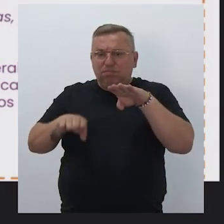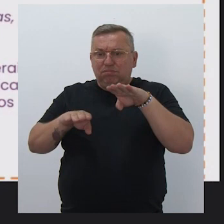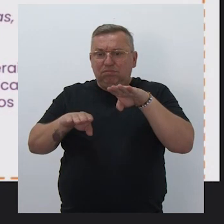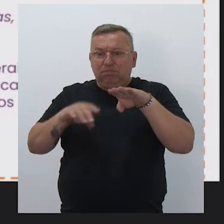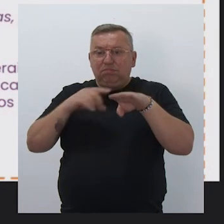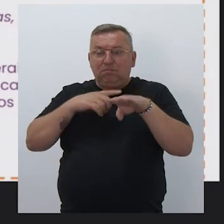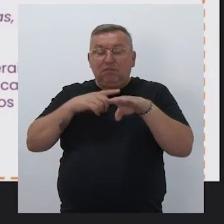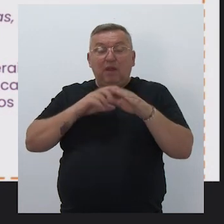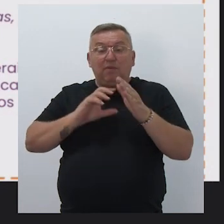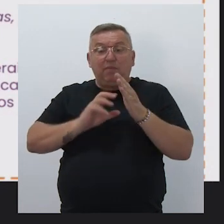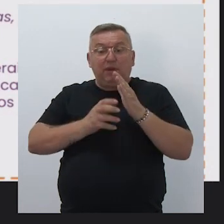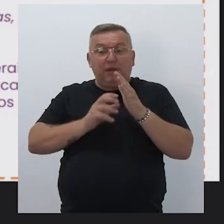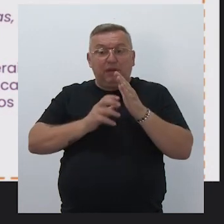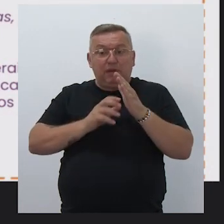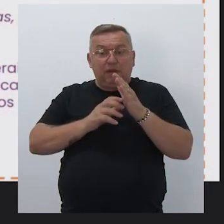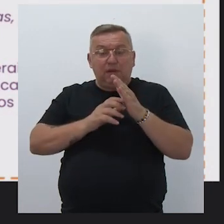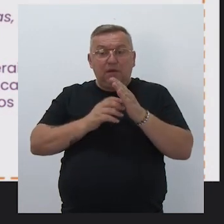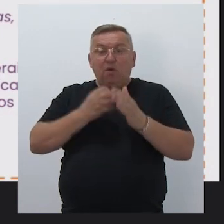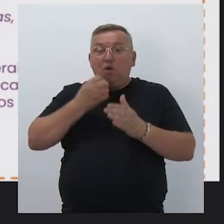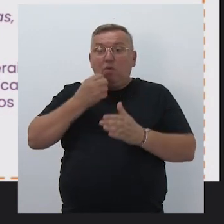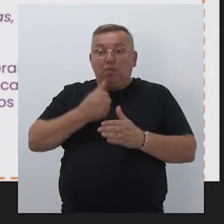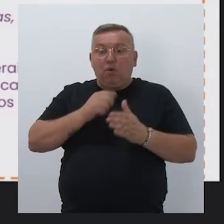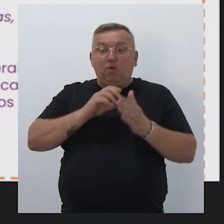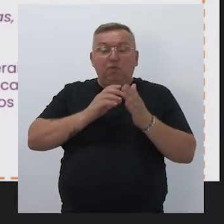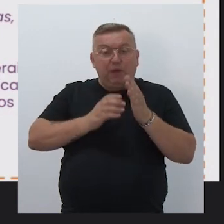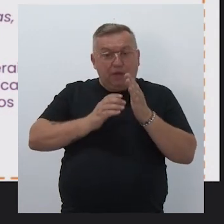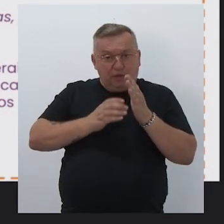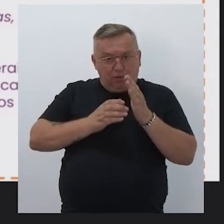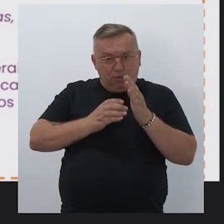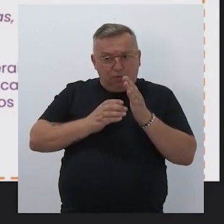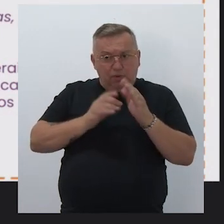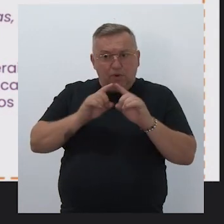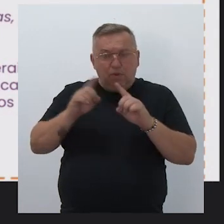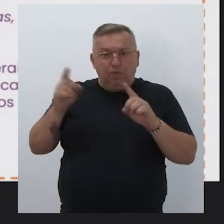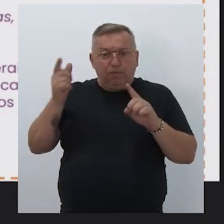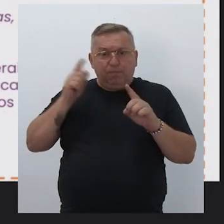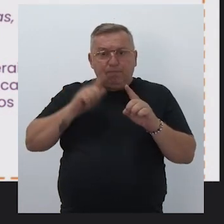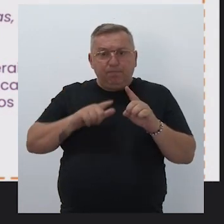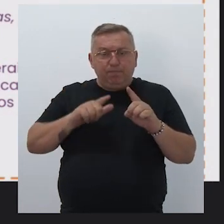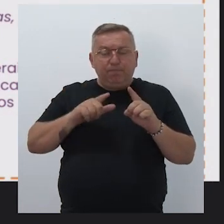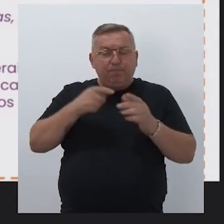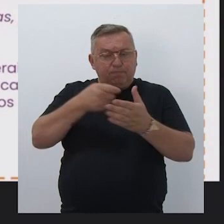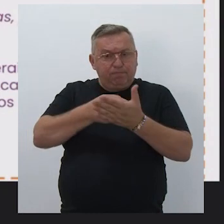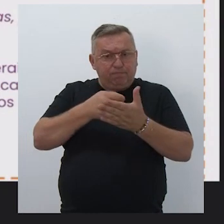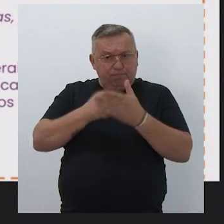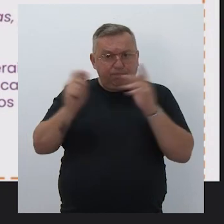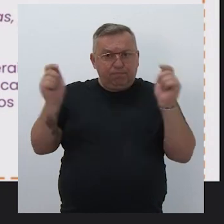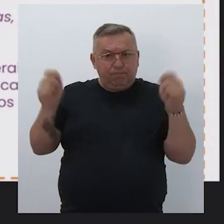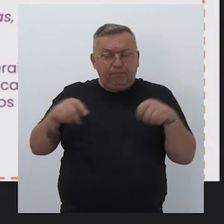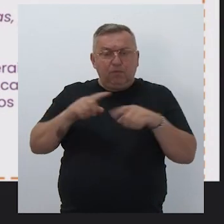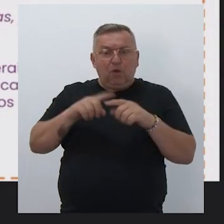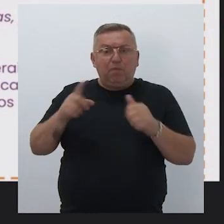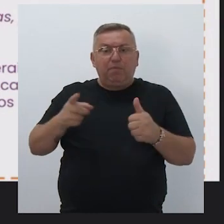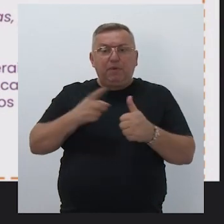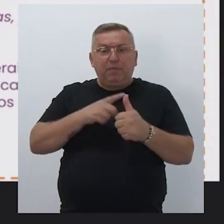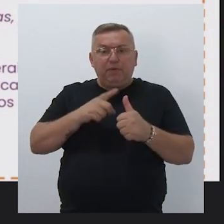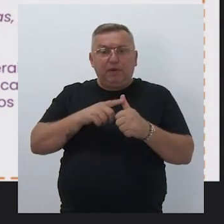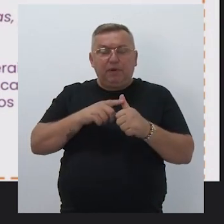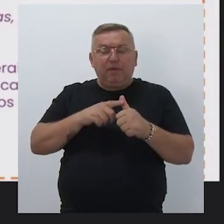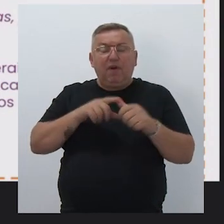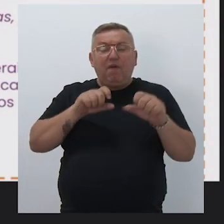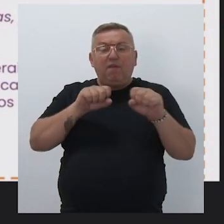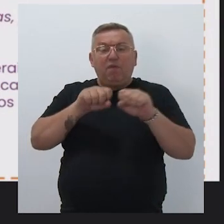temos mecanismos, bons mecanismos, né, para assegurar essa possibilidade. Primeiro, a formação geral